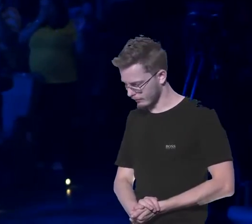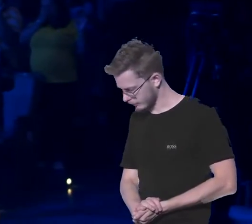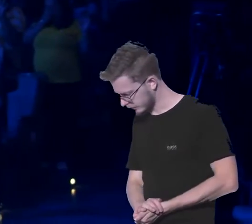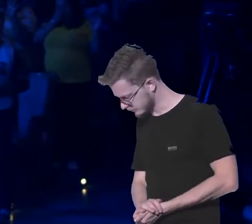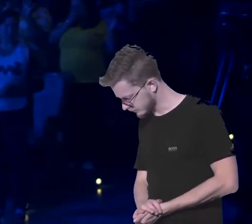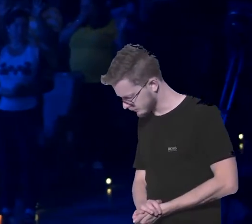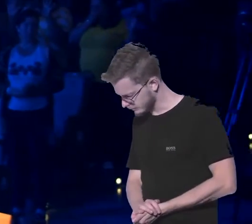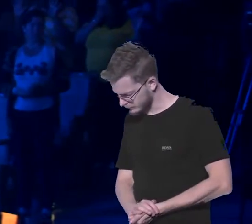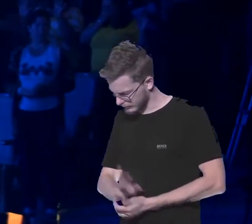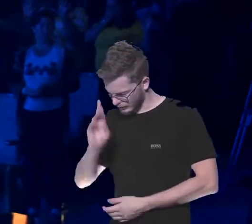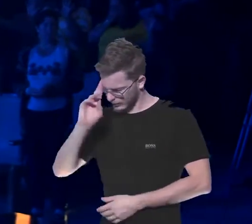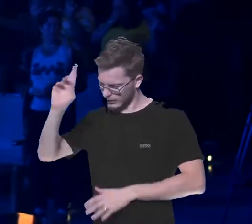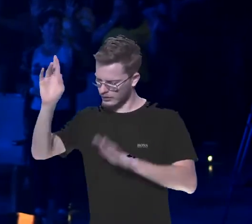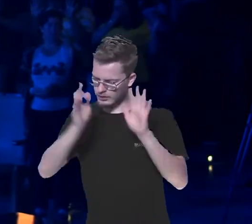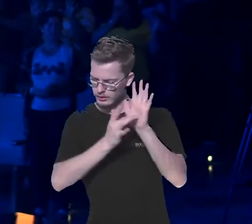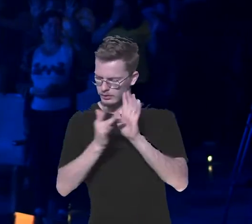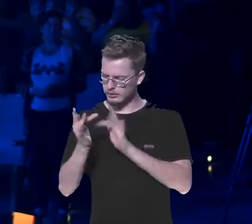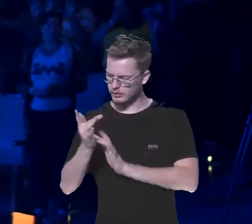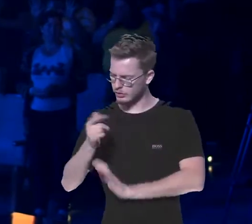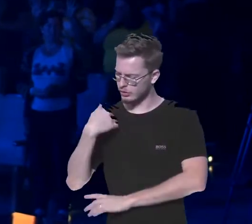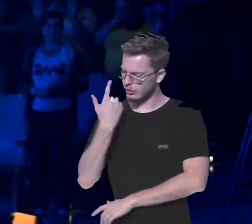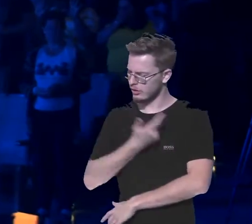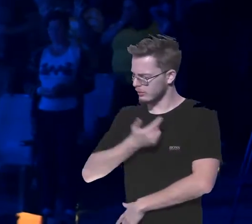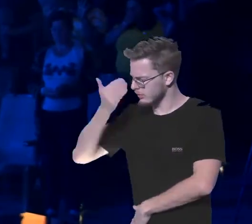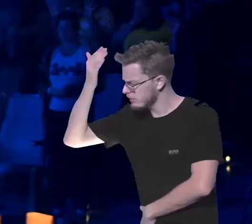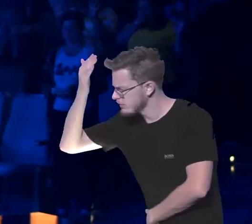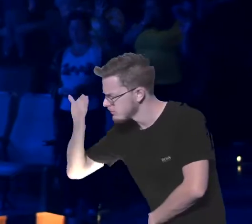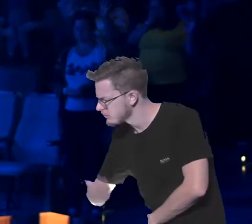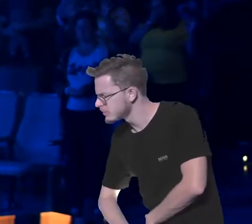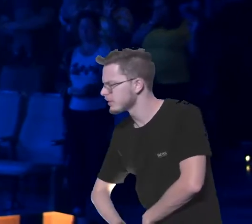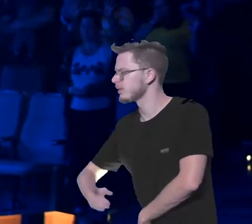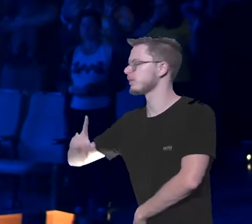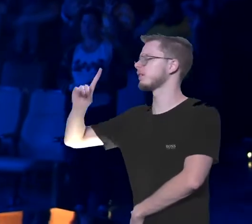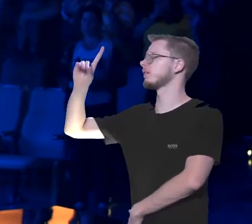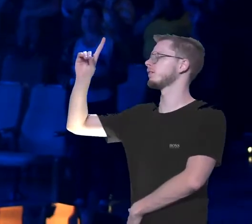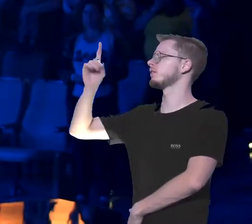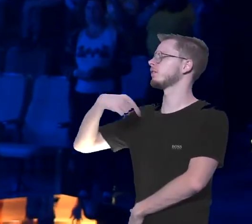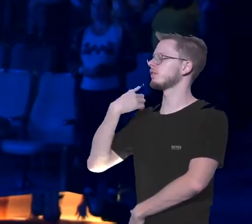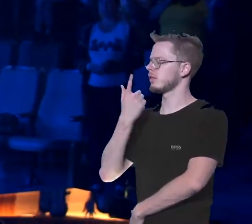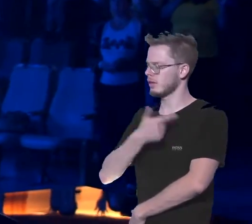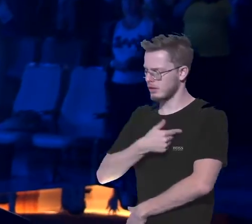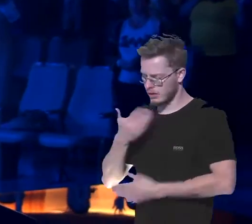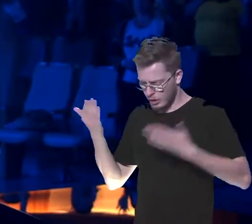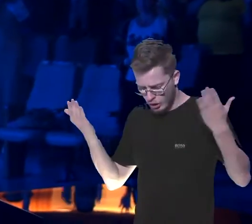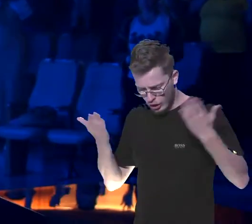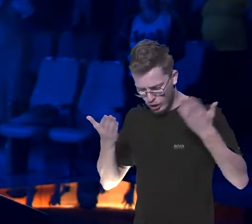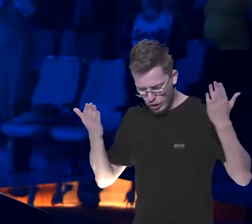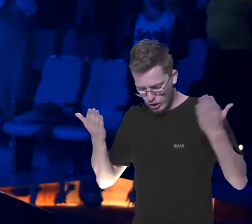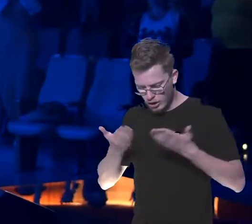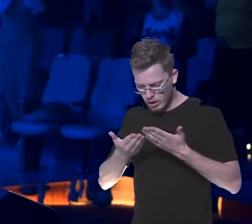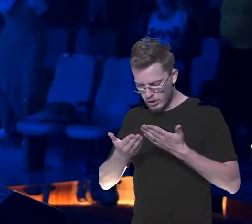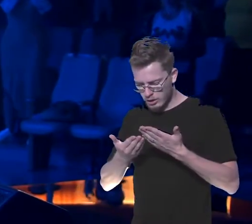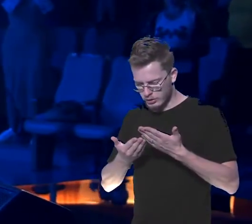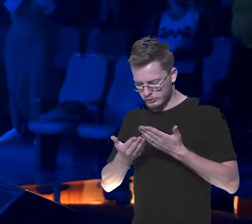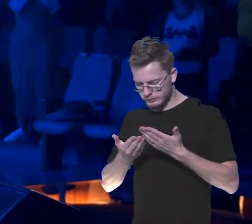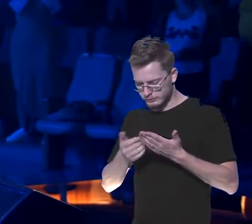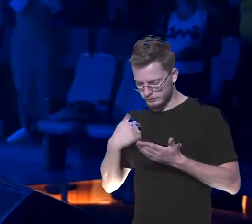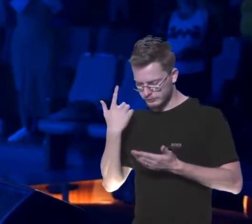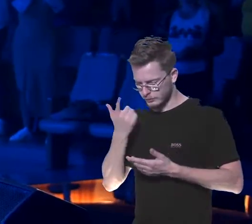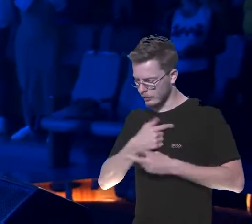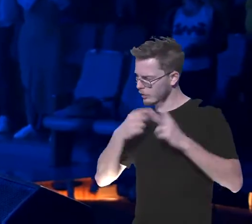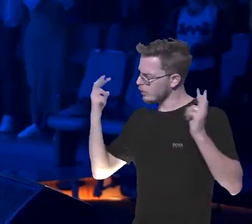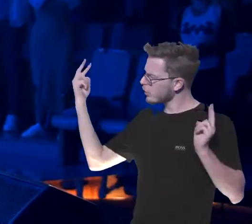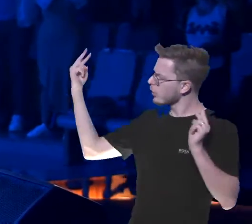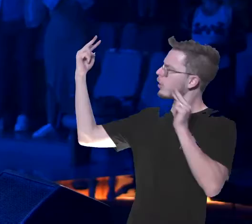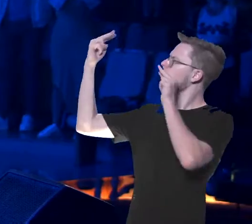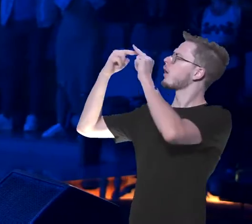Oh Senhor Jesus, nós estamos em tua presença, Senhor, e nós colocamos agora, Senhor, os nossos olhos